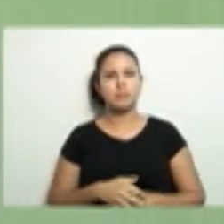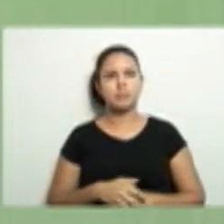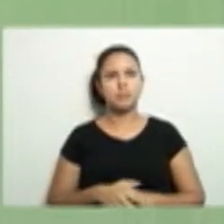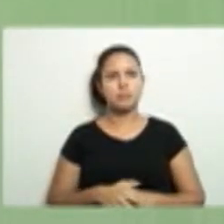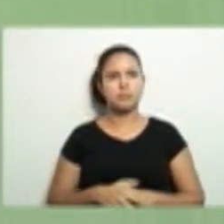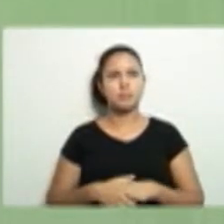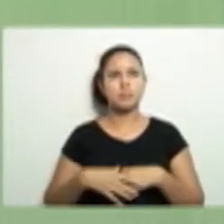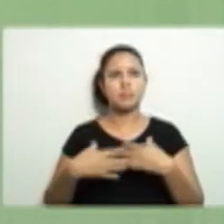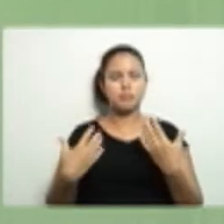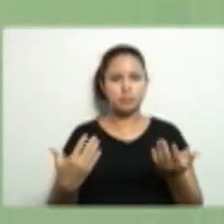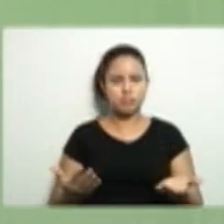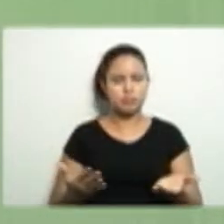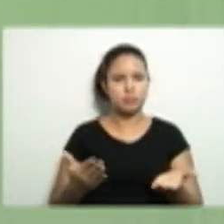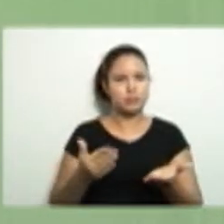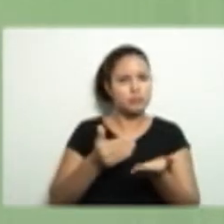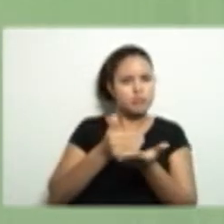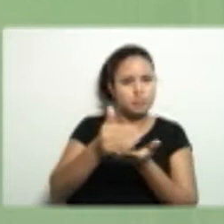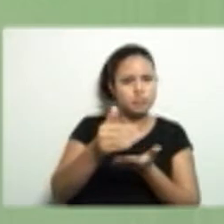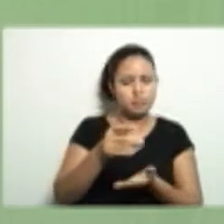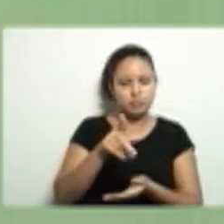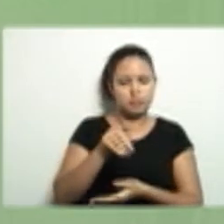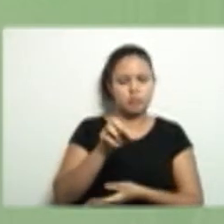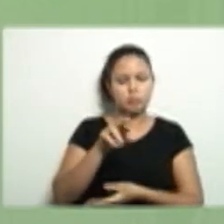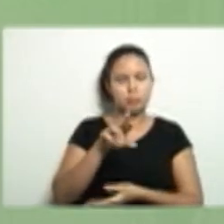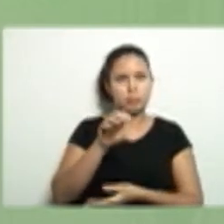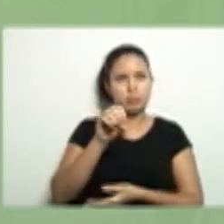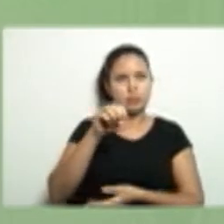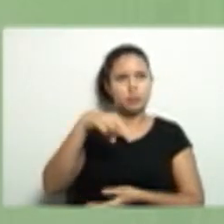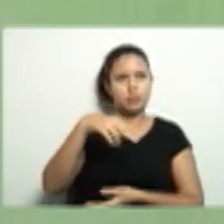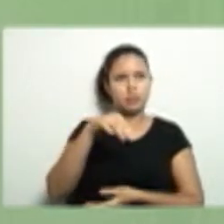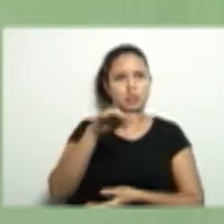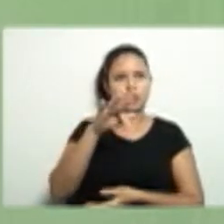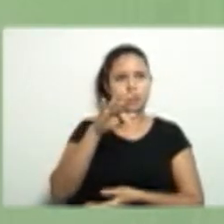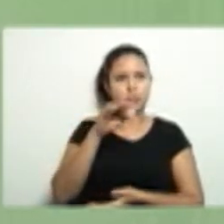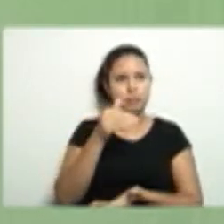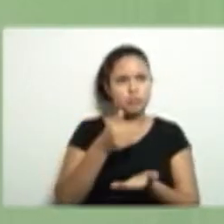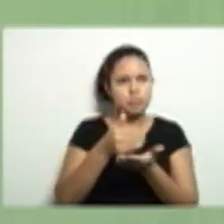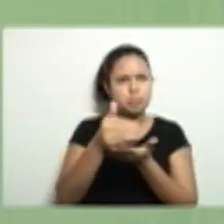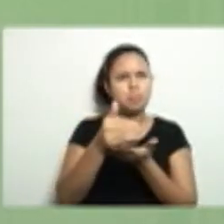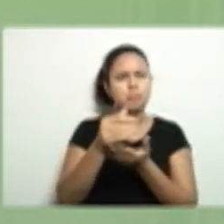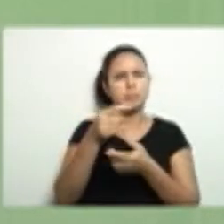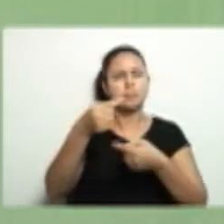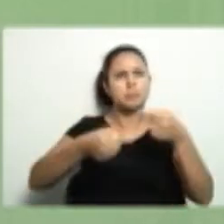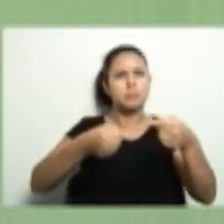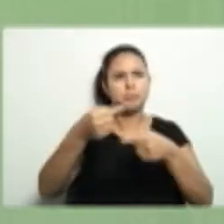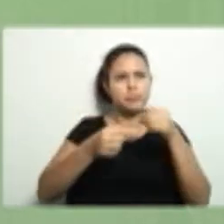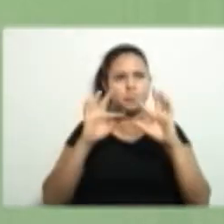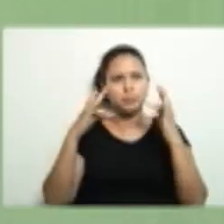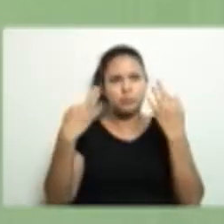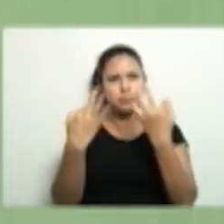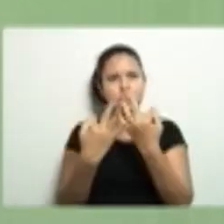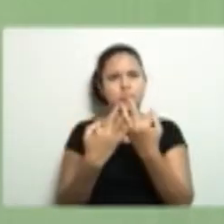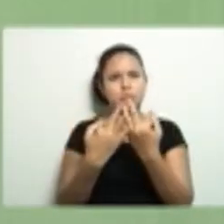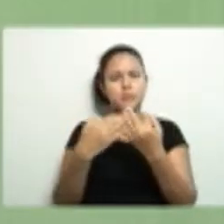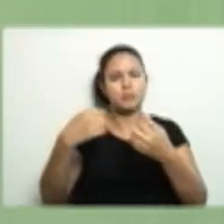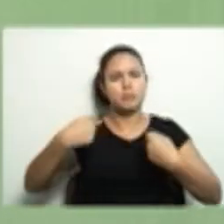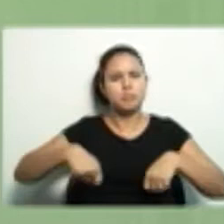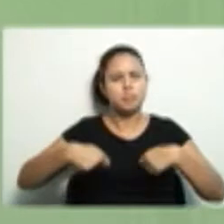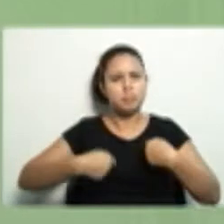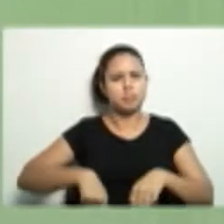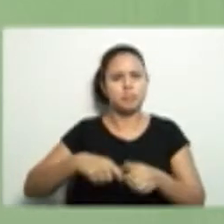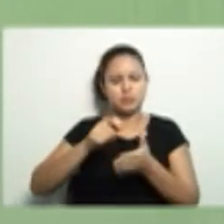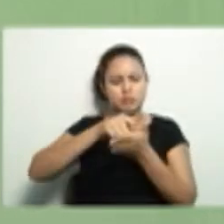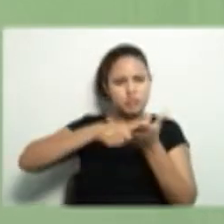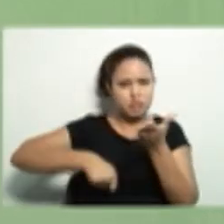O acesso ao PRONAF inicia-se na discussão da família sobre a necessidade do crédito, seja